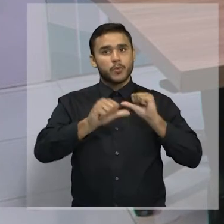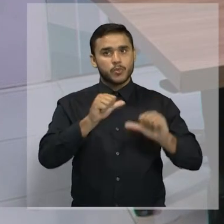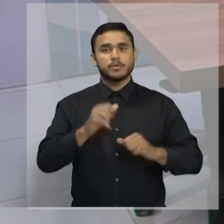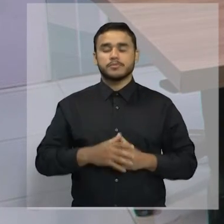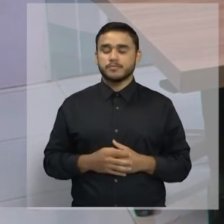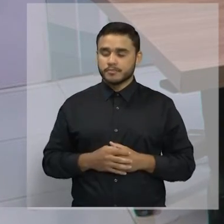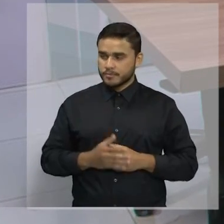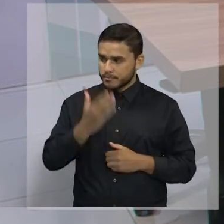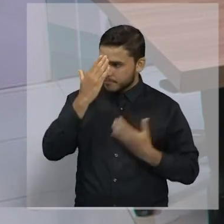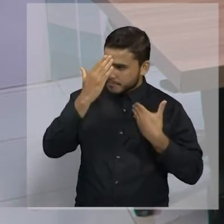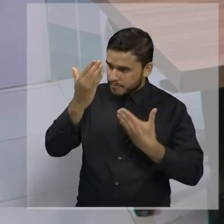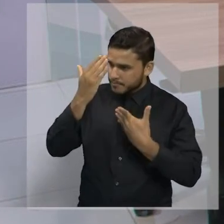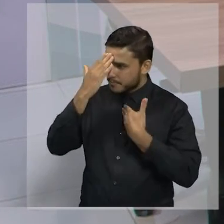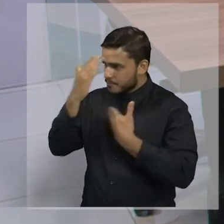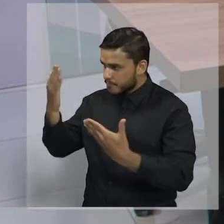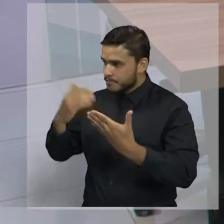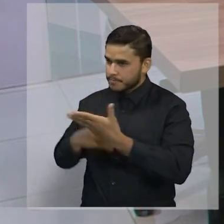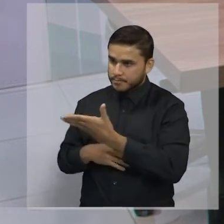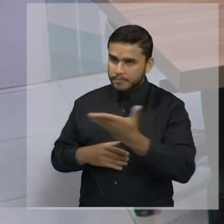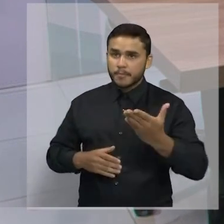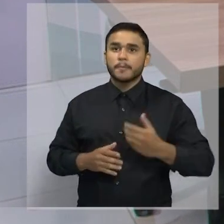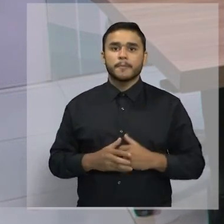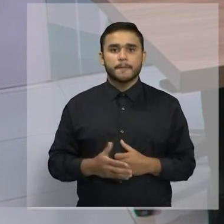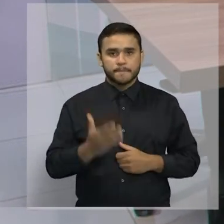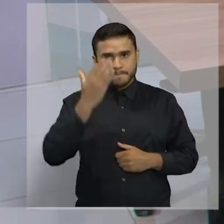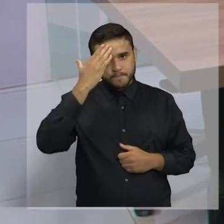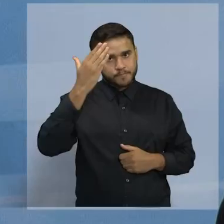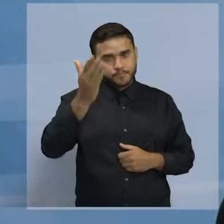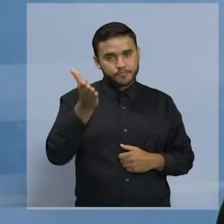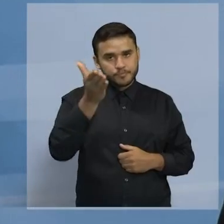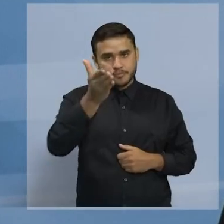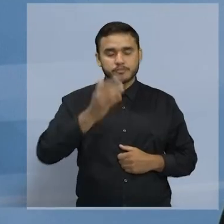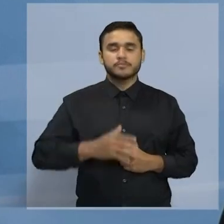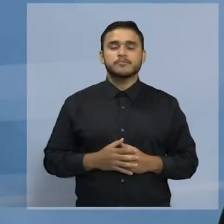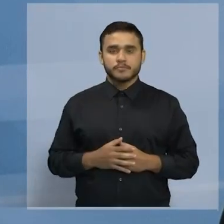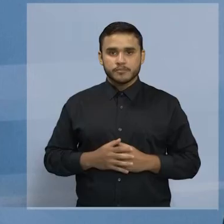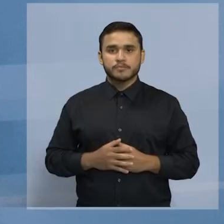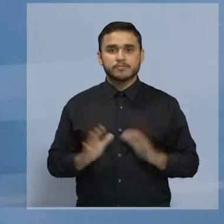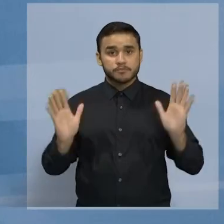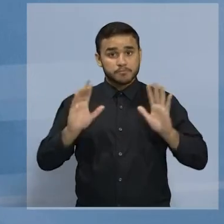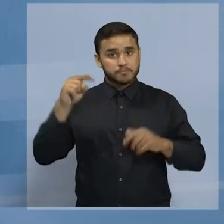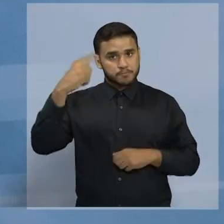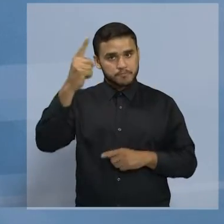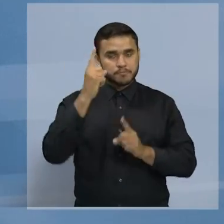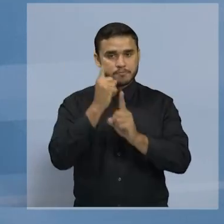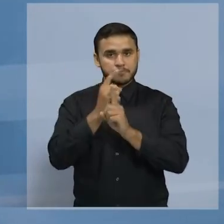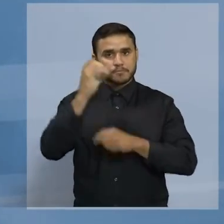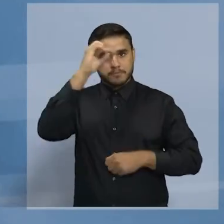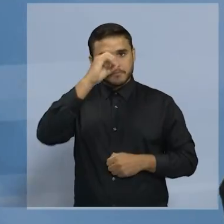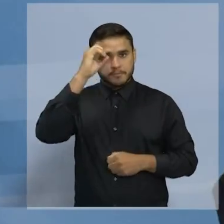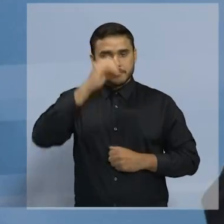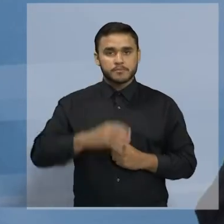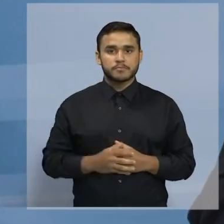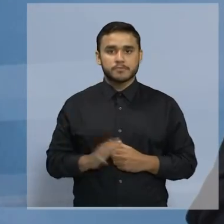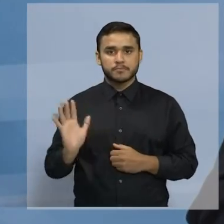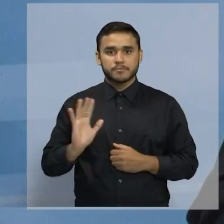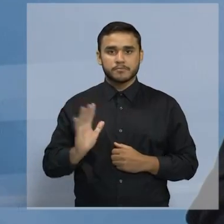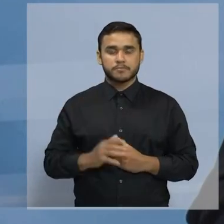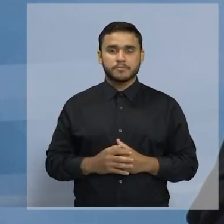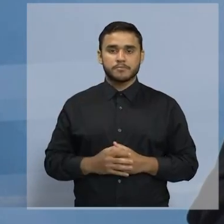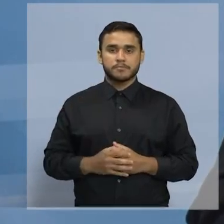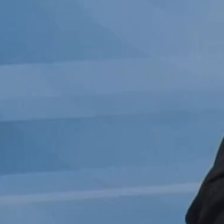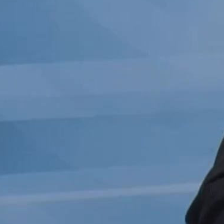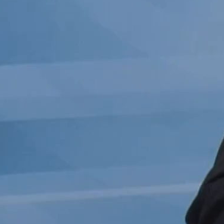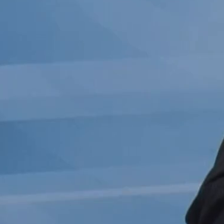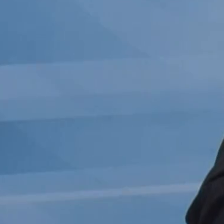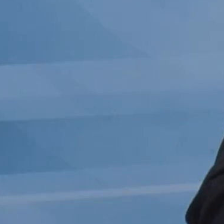Muito obrigado, professor Clésio. Muito obrigado, professor Ataliba. Prazer. Muito obrigado a você, assinante, e o nosso convite para o próximo Observatório. Até